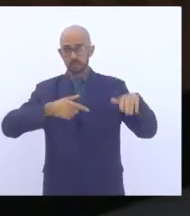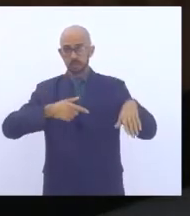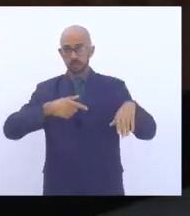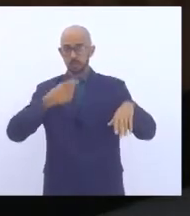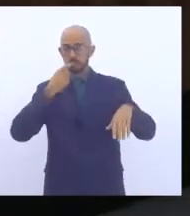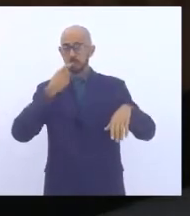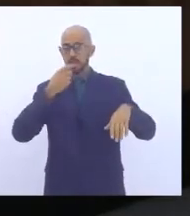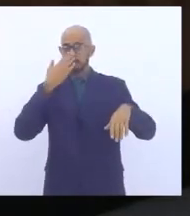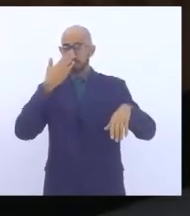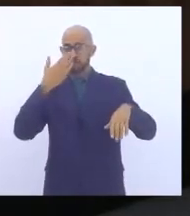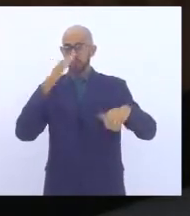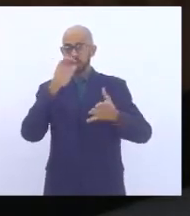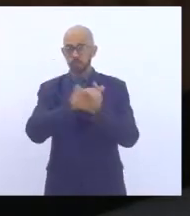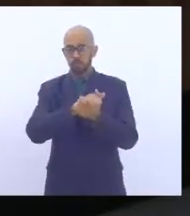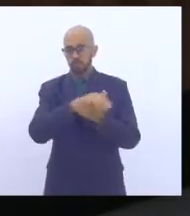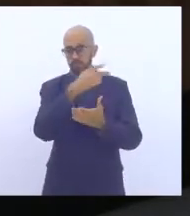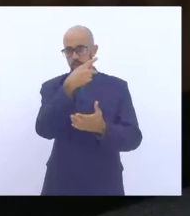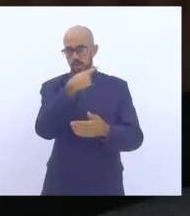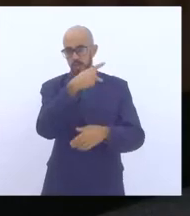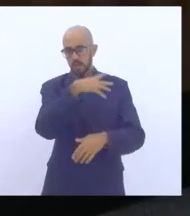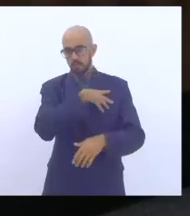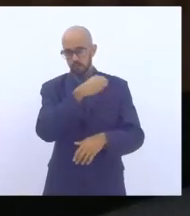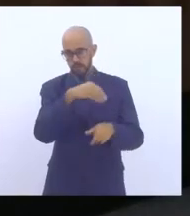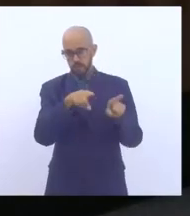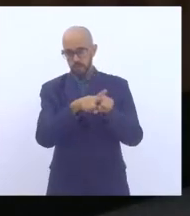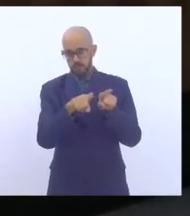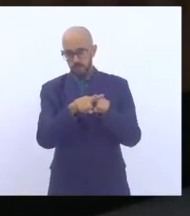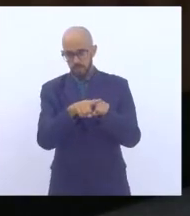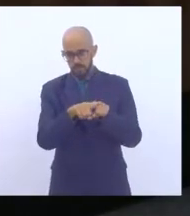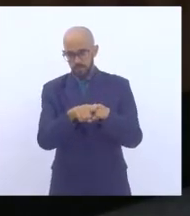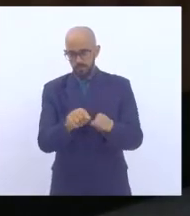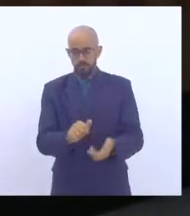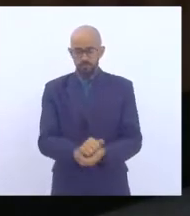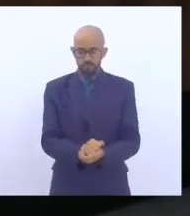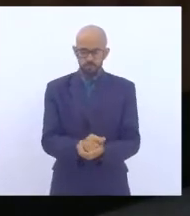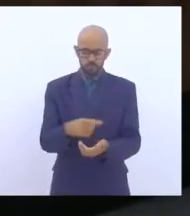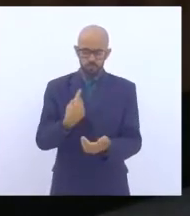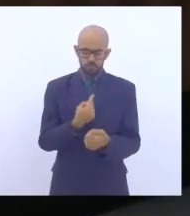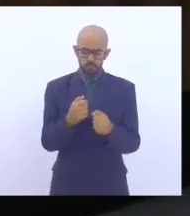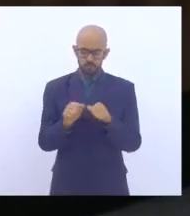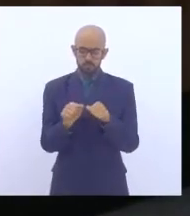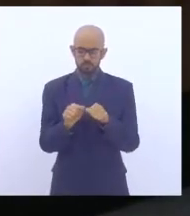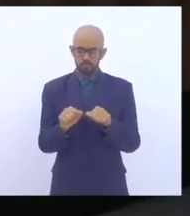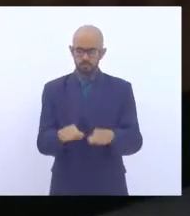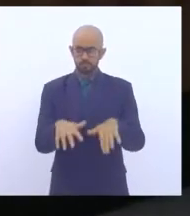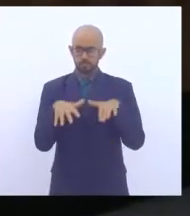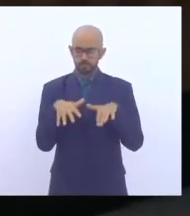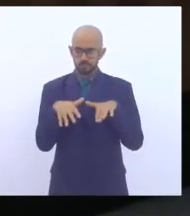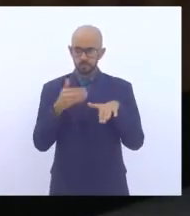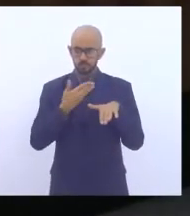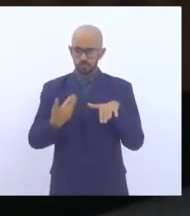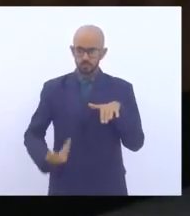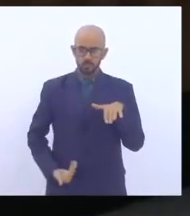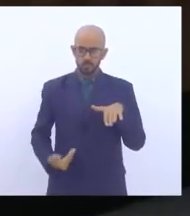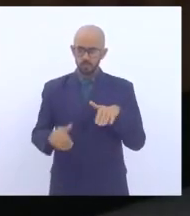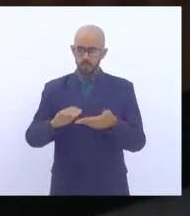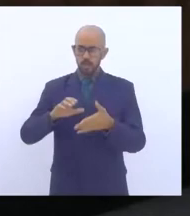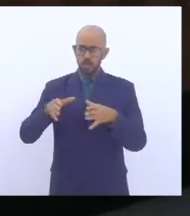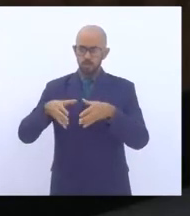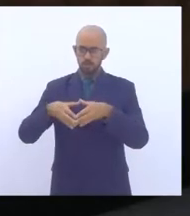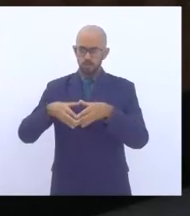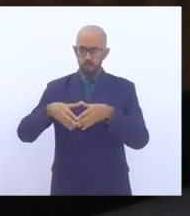bom nós fizemos isso essa audiência pública comissão contra a intolerância juntamente